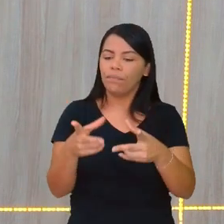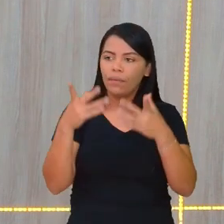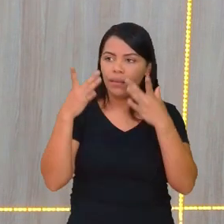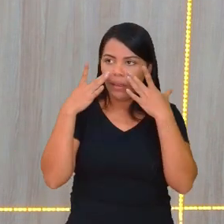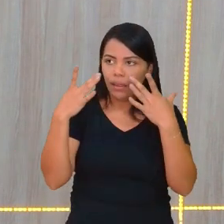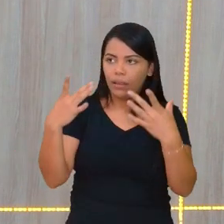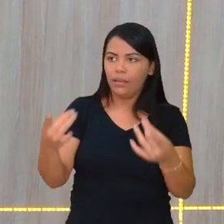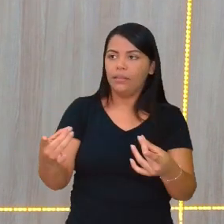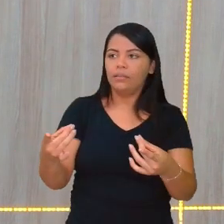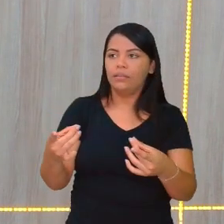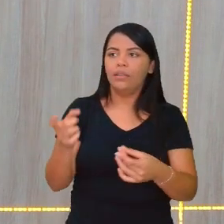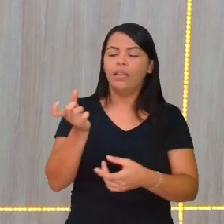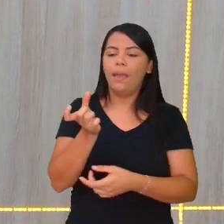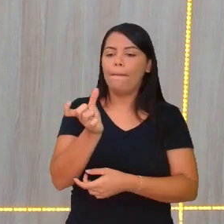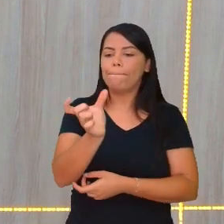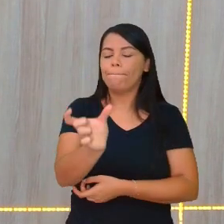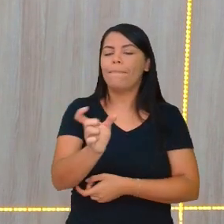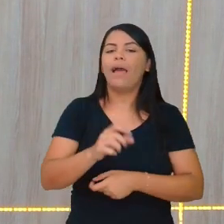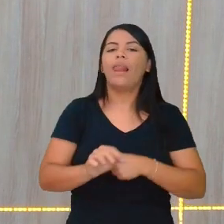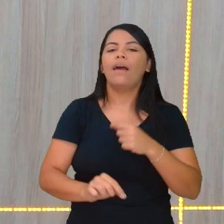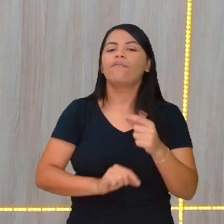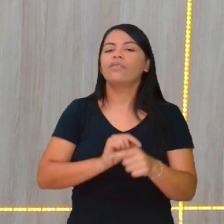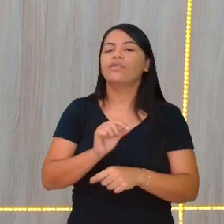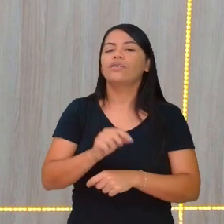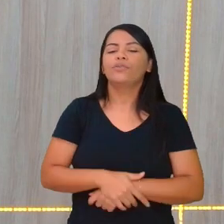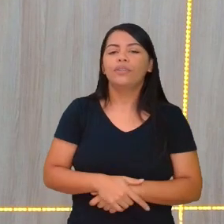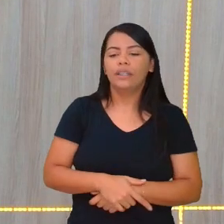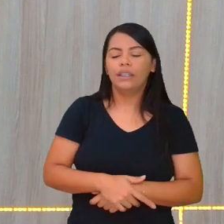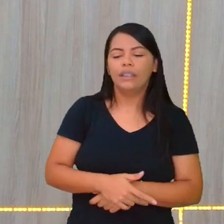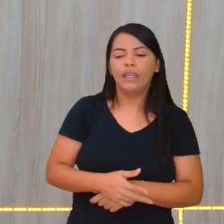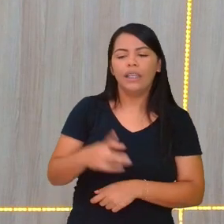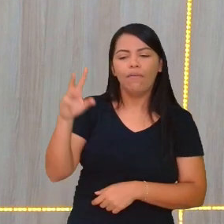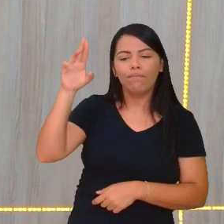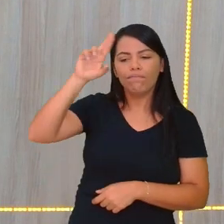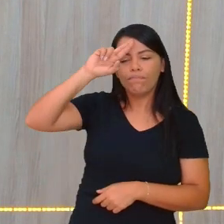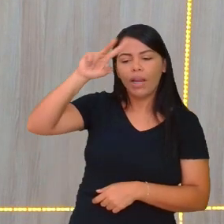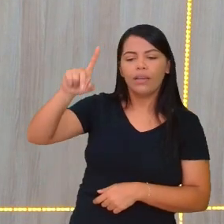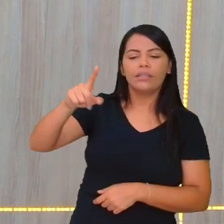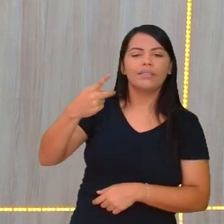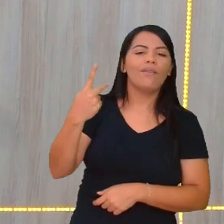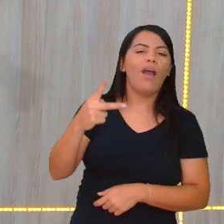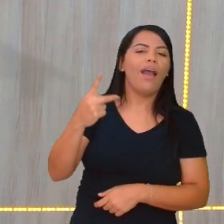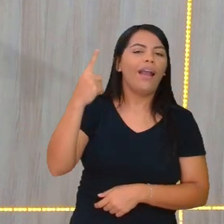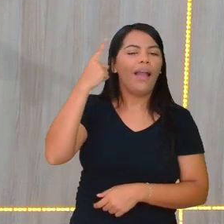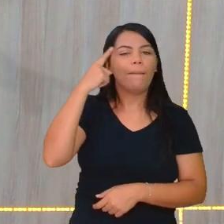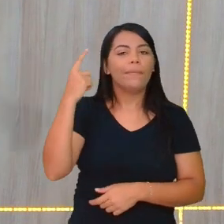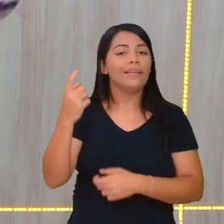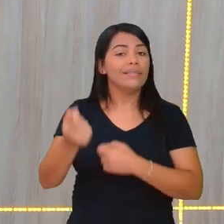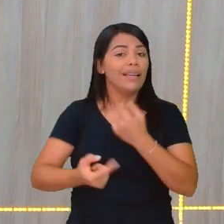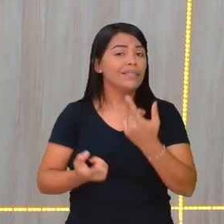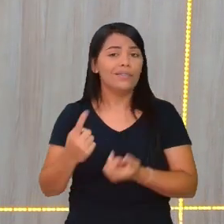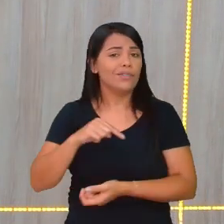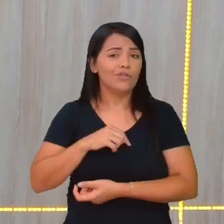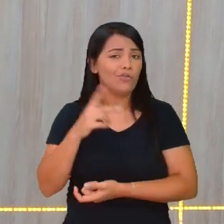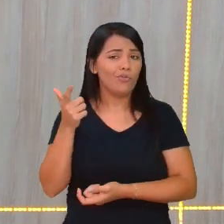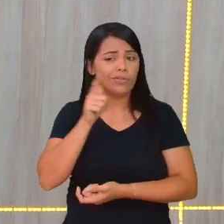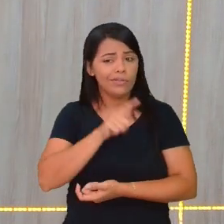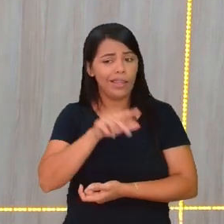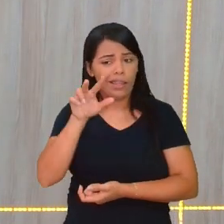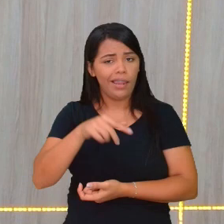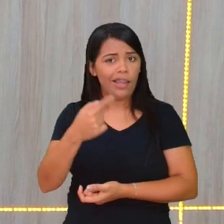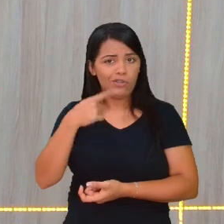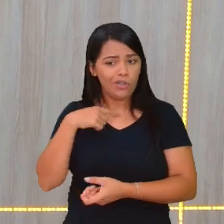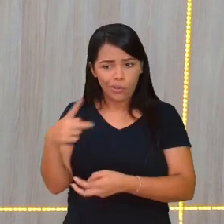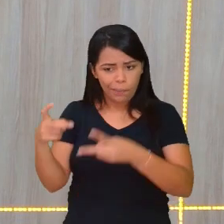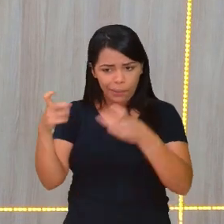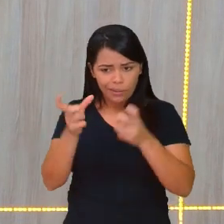que enganam o seu cérebro, né? Não. Às vezes a gente não leu não. E é verdade, a gente